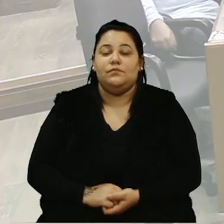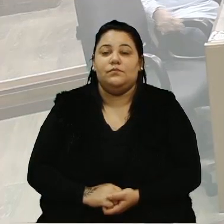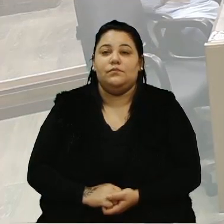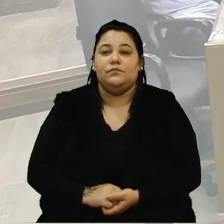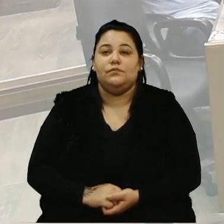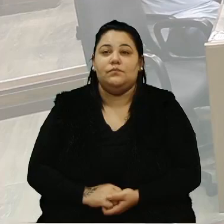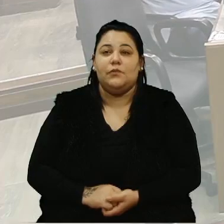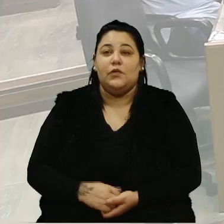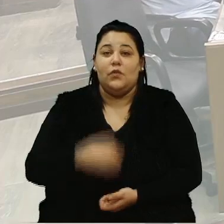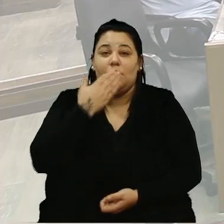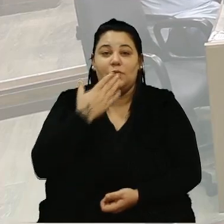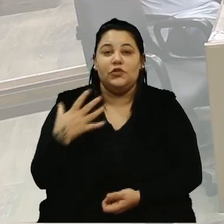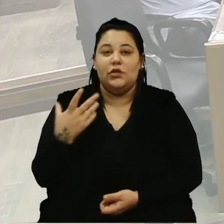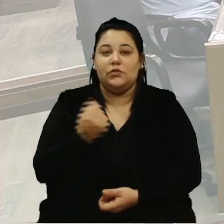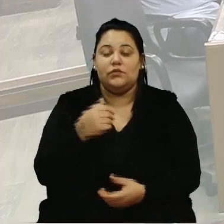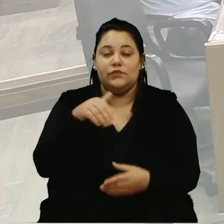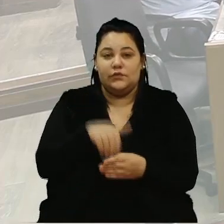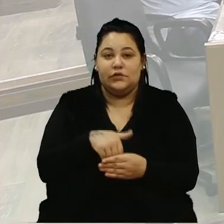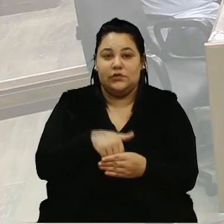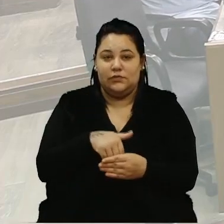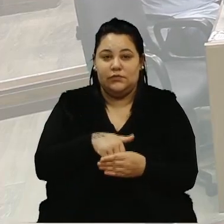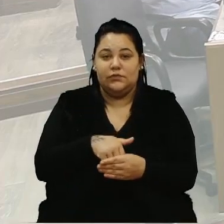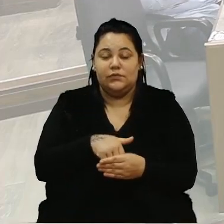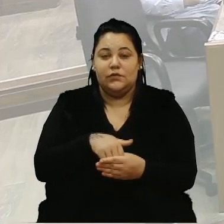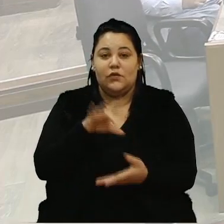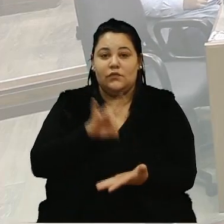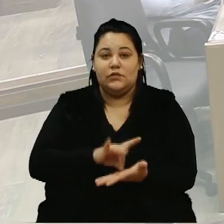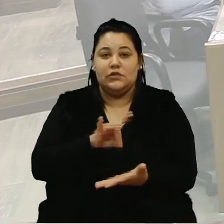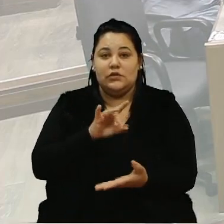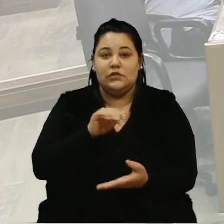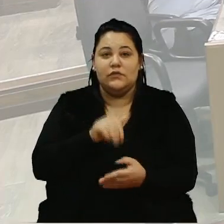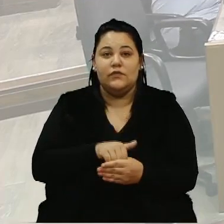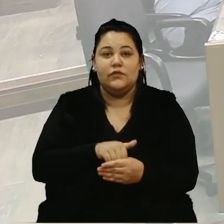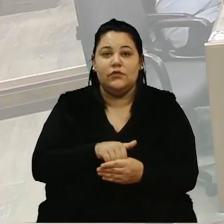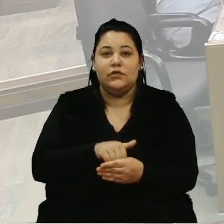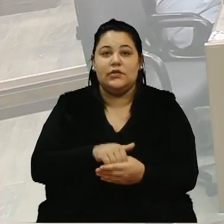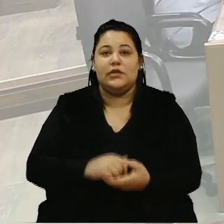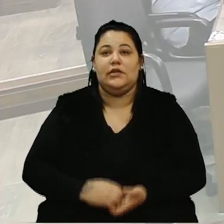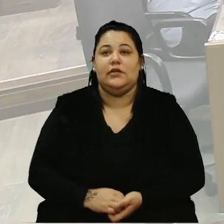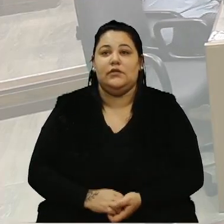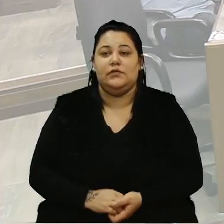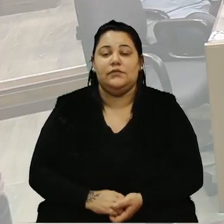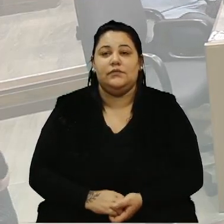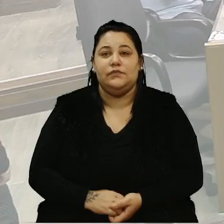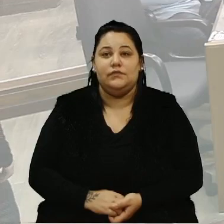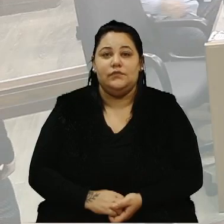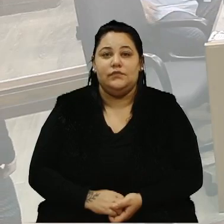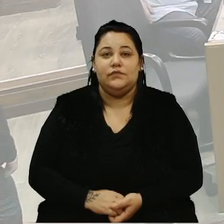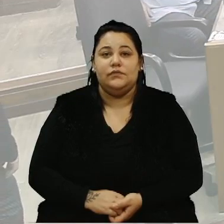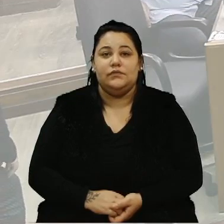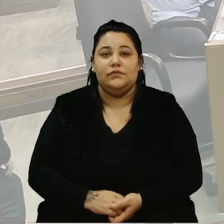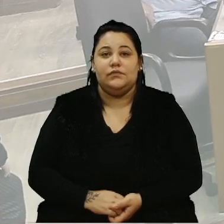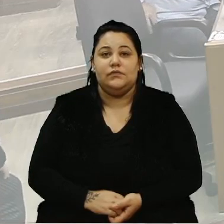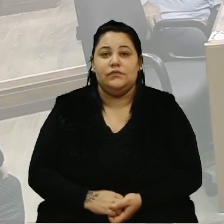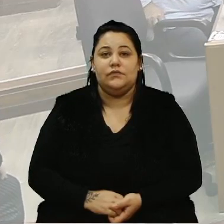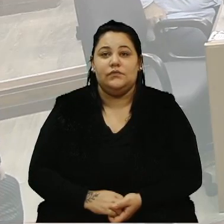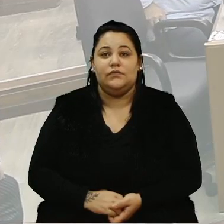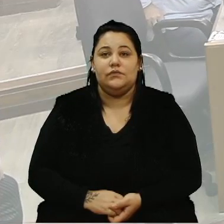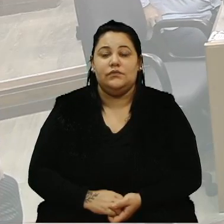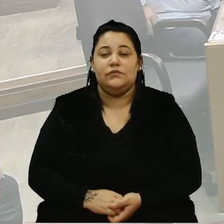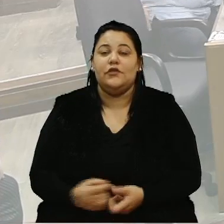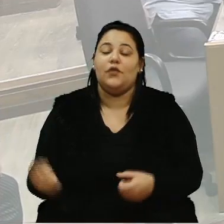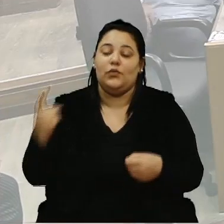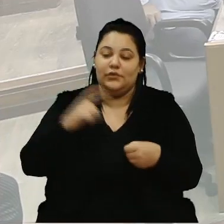Solicita aos vereadores e vereadoras que registrem seus votos. Pediu? Não vi. Só um pouquinho,